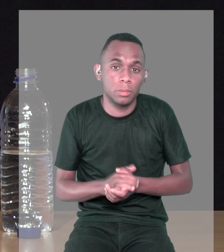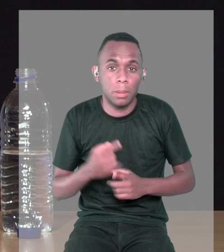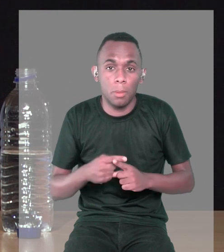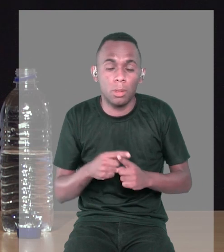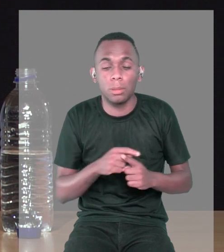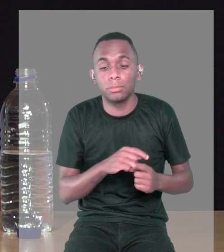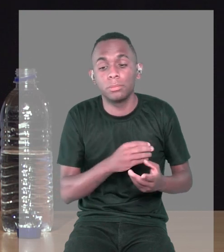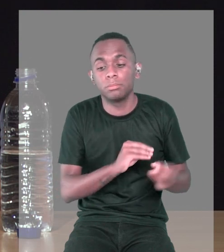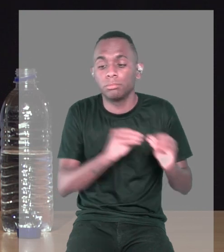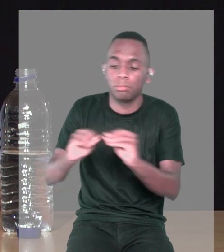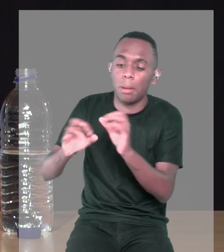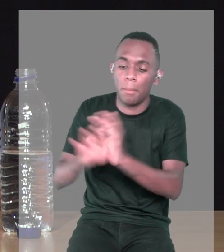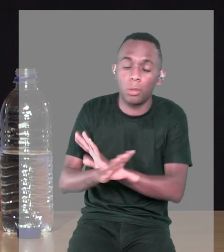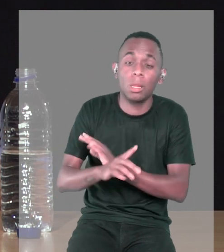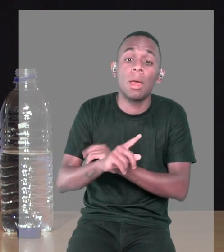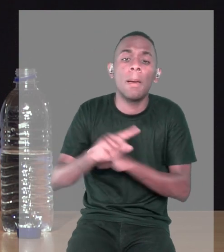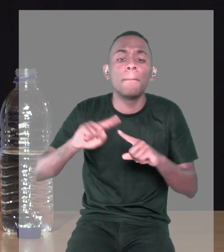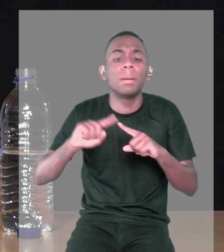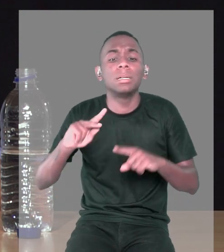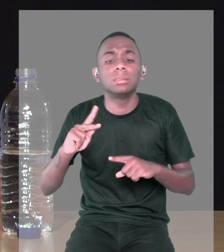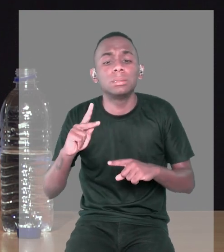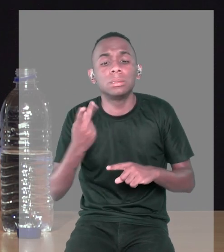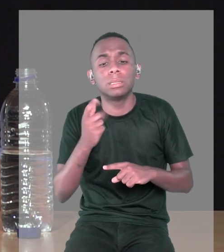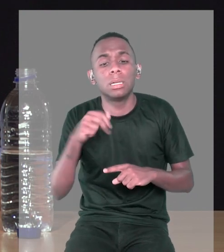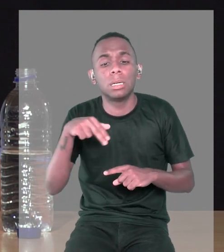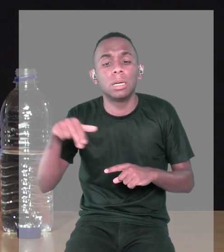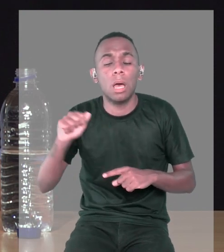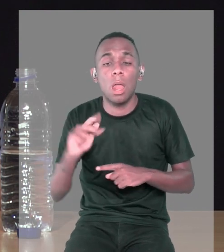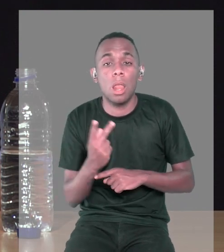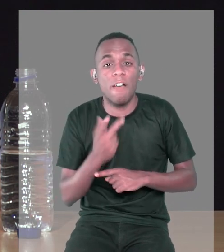alunos, porque agora os alunos vão poder ir botar lá, né? O que a Hannah Arendt falou?